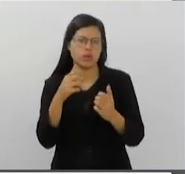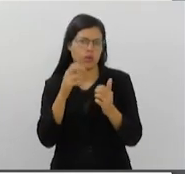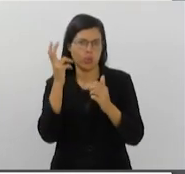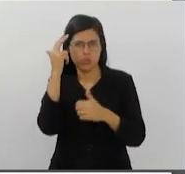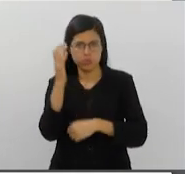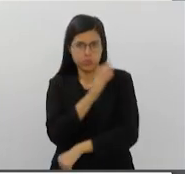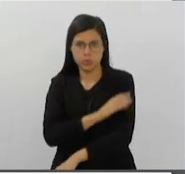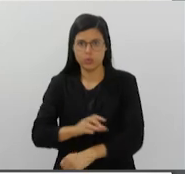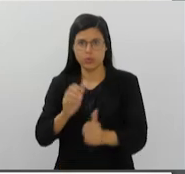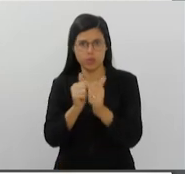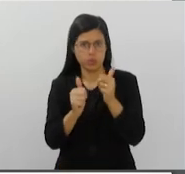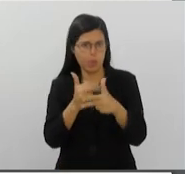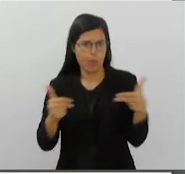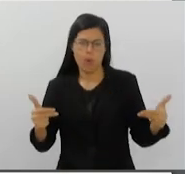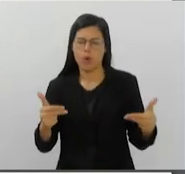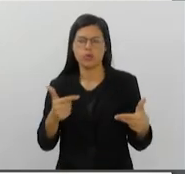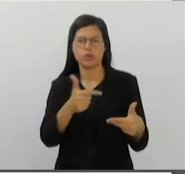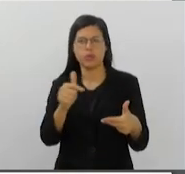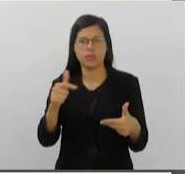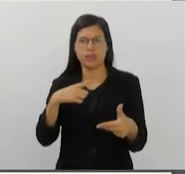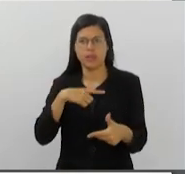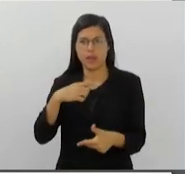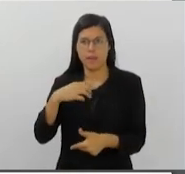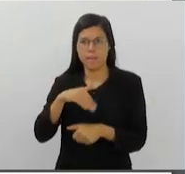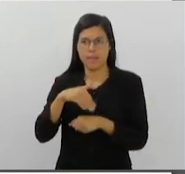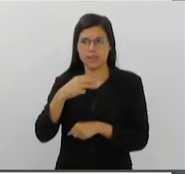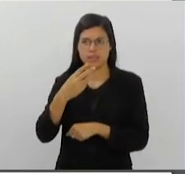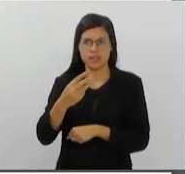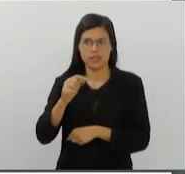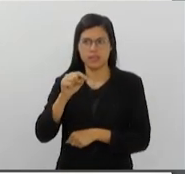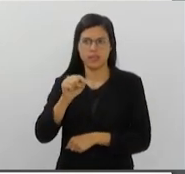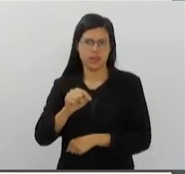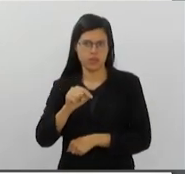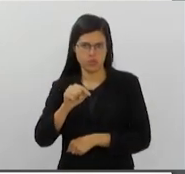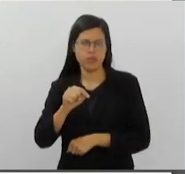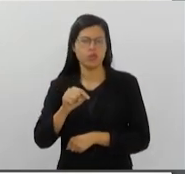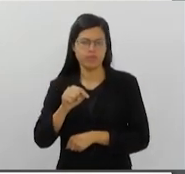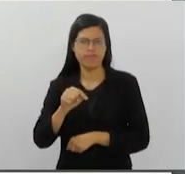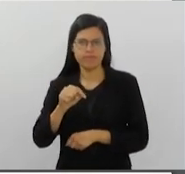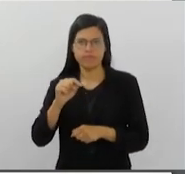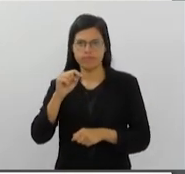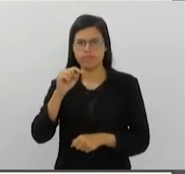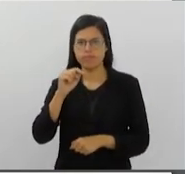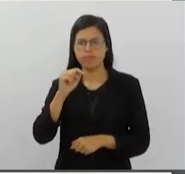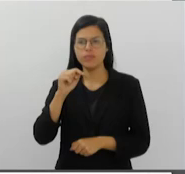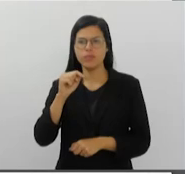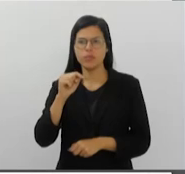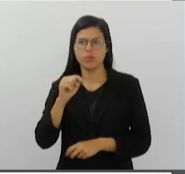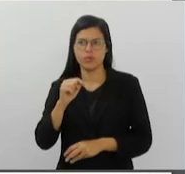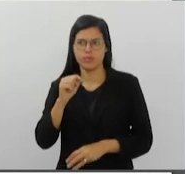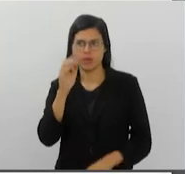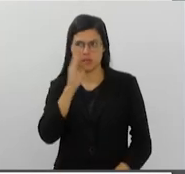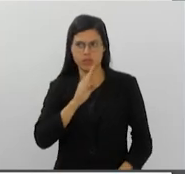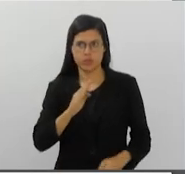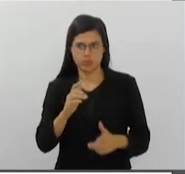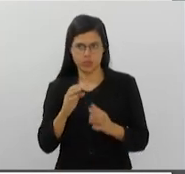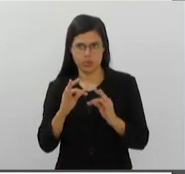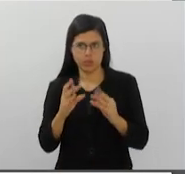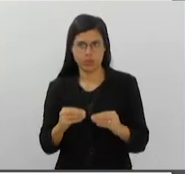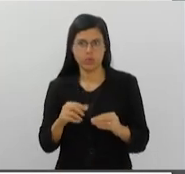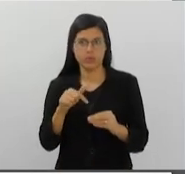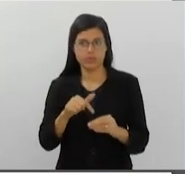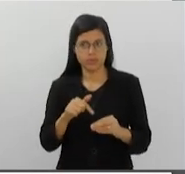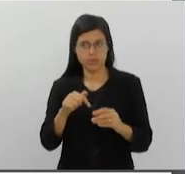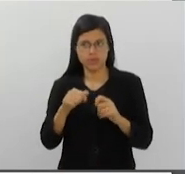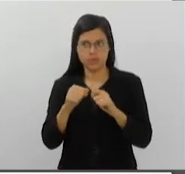trabalho, né? A gente tem mais de 3 mil comitês no Brasil inteiro. E essas lideranças, além disso, realizavam e